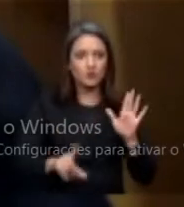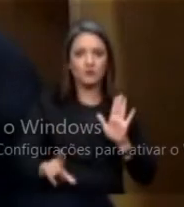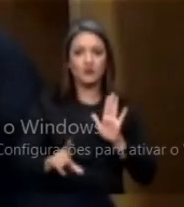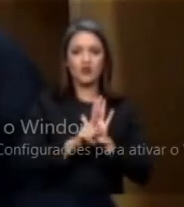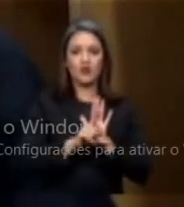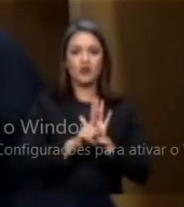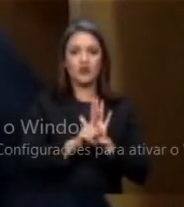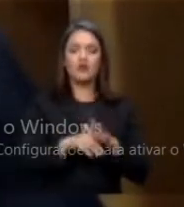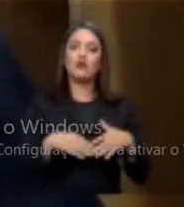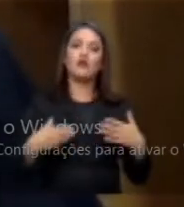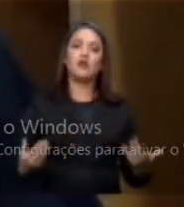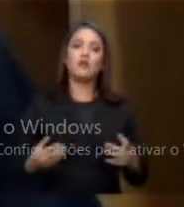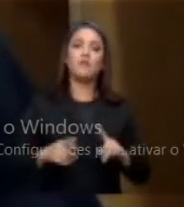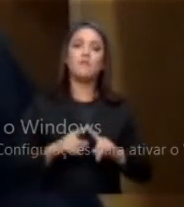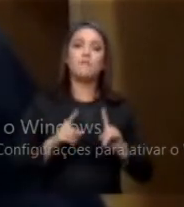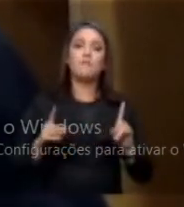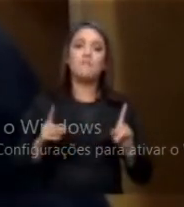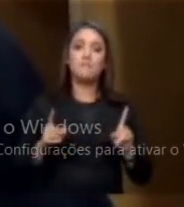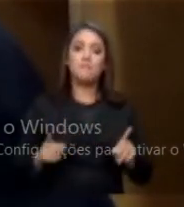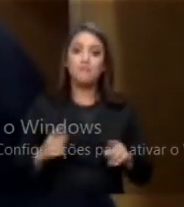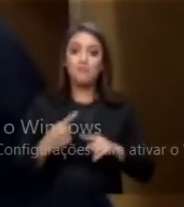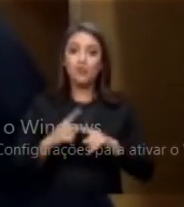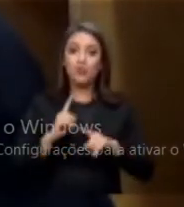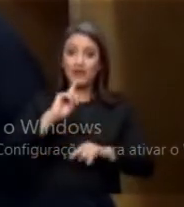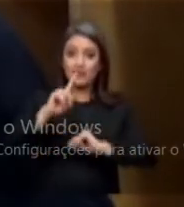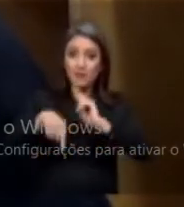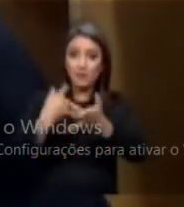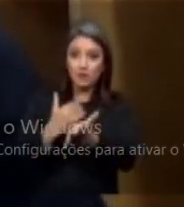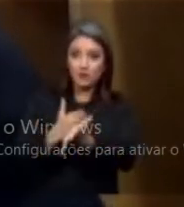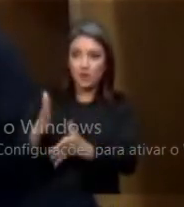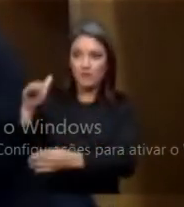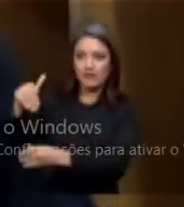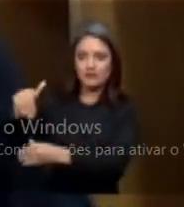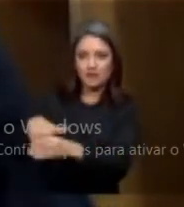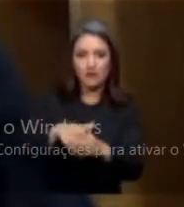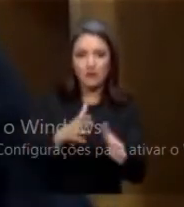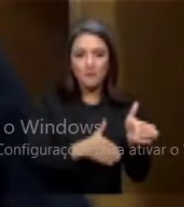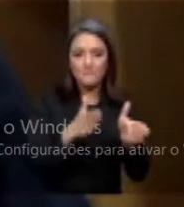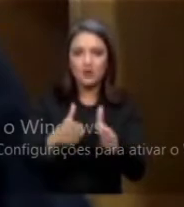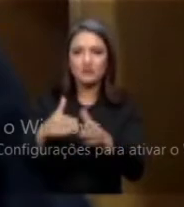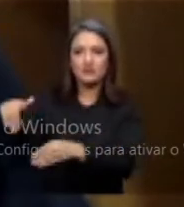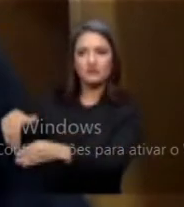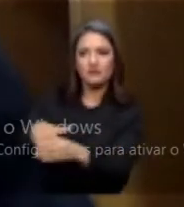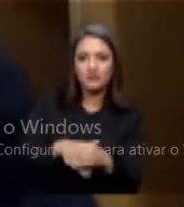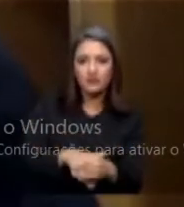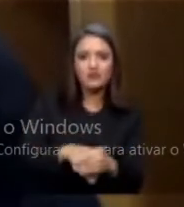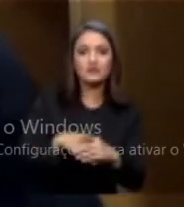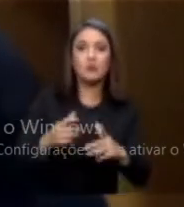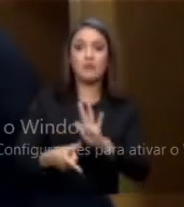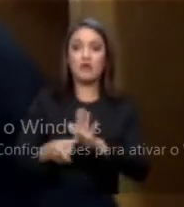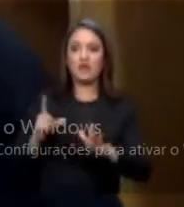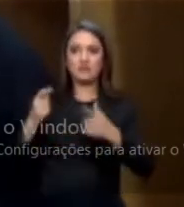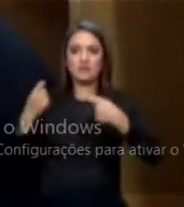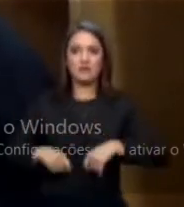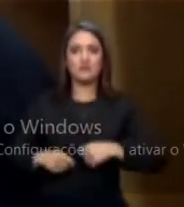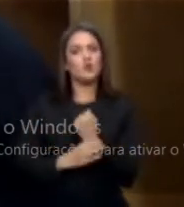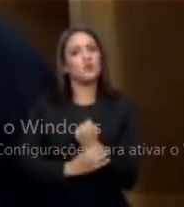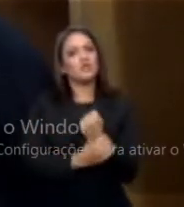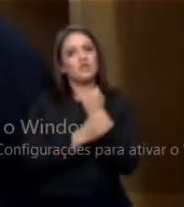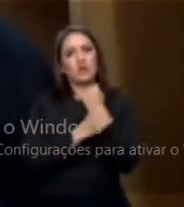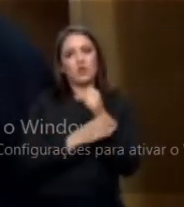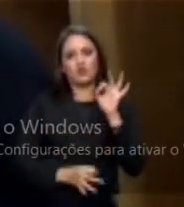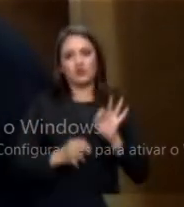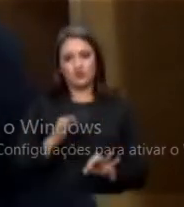não entremos num processo eleitoral sem a estabilidade da ordem jurídica eleitoral. Esse valor